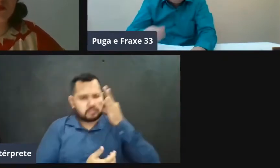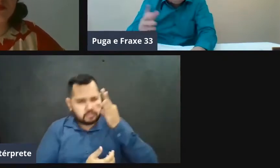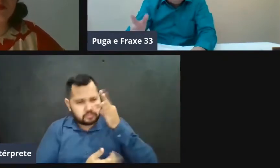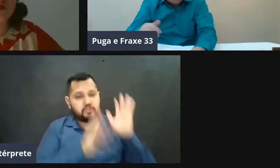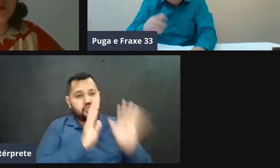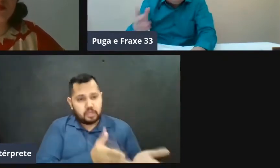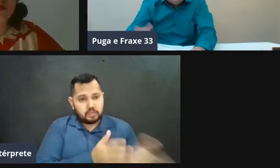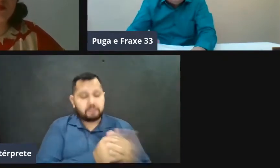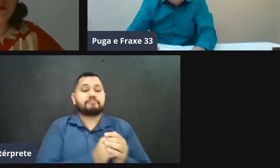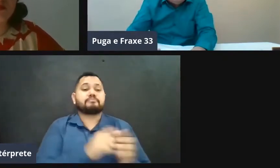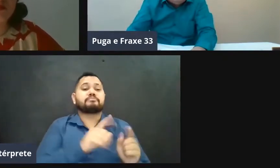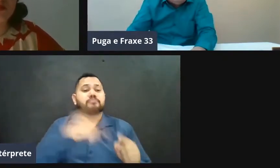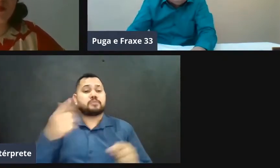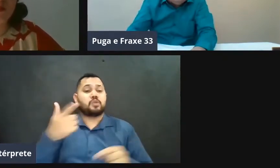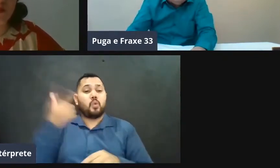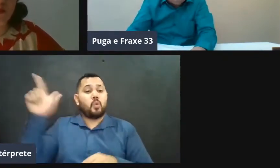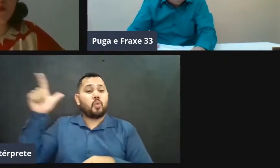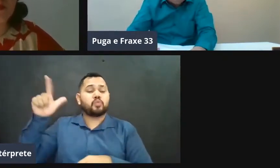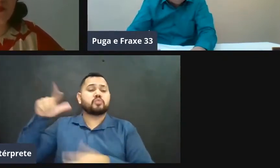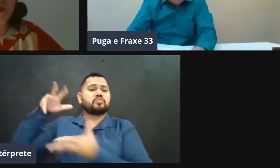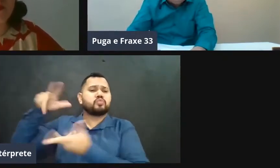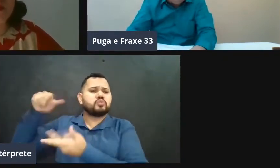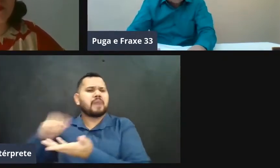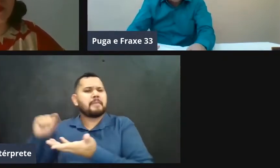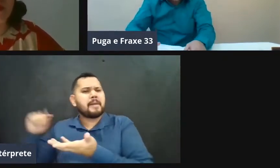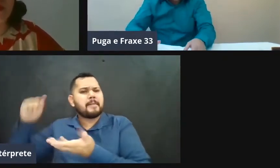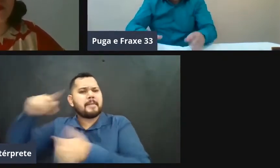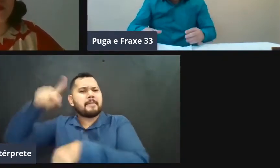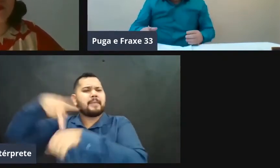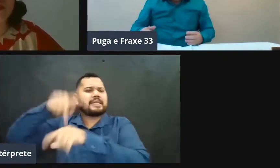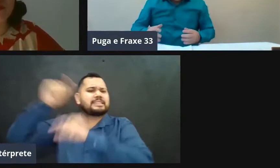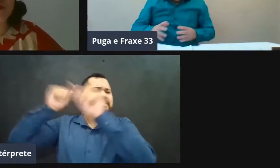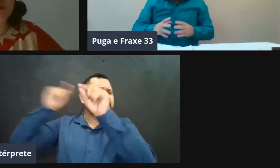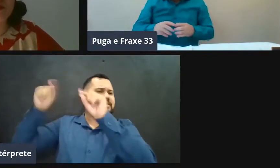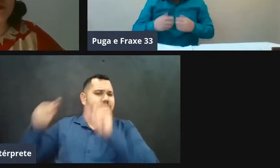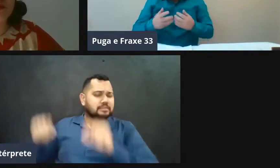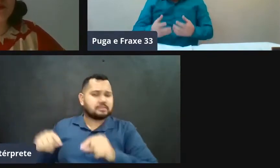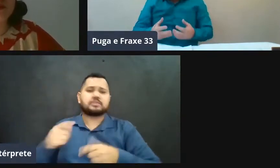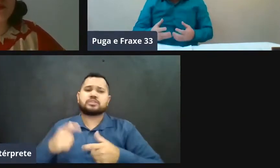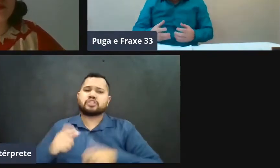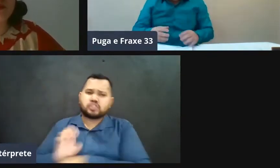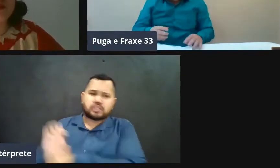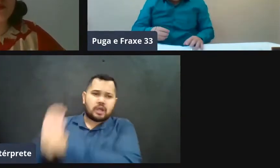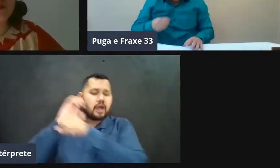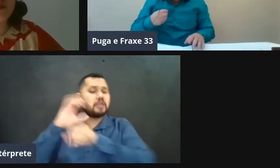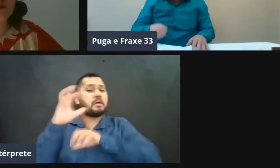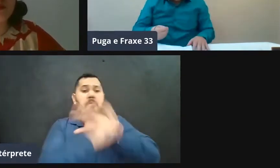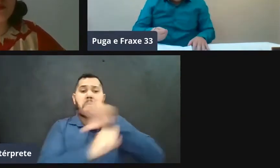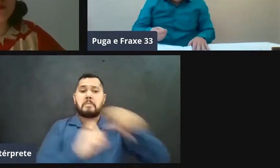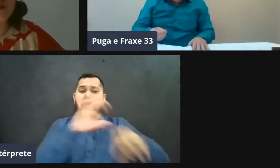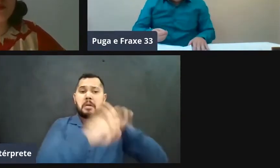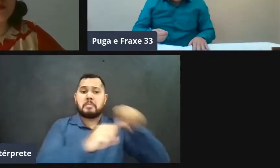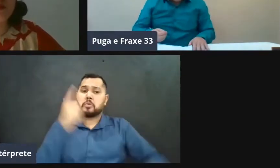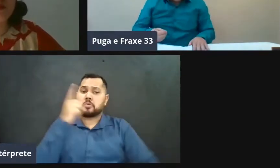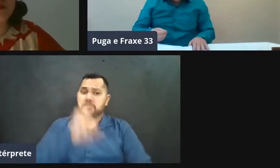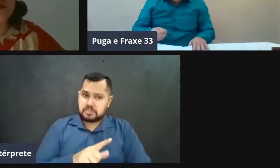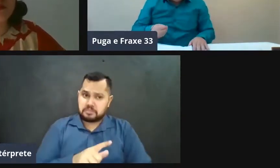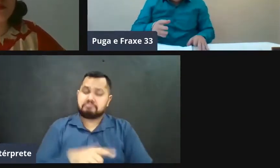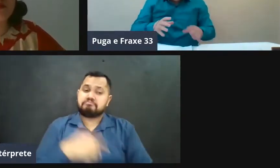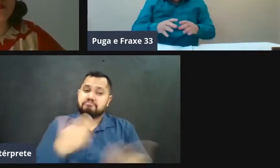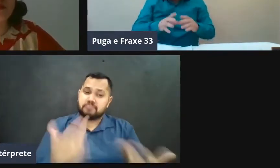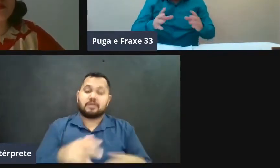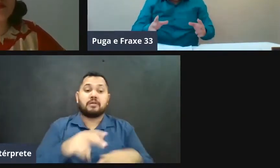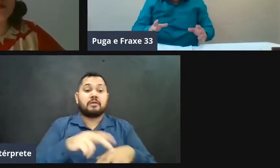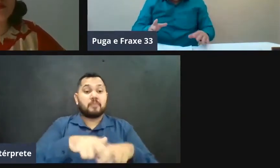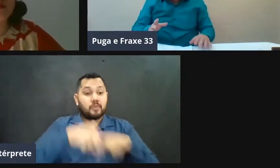presencial, começou pessoas de várias partes do mundo a se inscrever e fazer esses cursos. Então, veja, essa reinvenção foi absolutamente